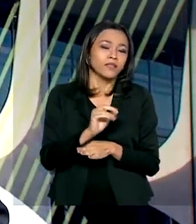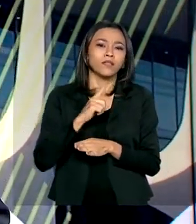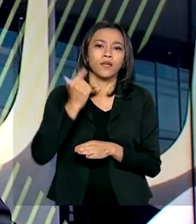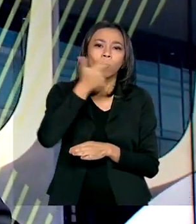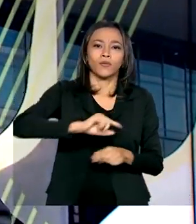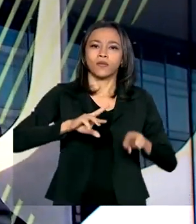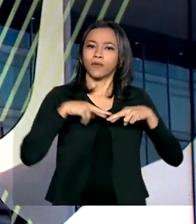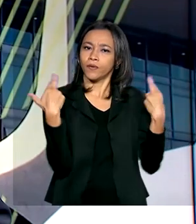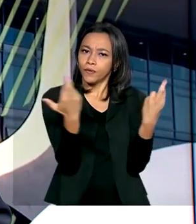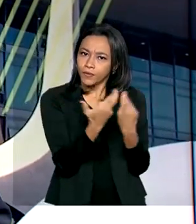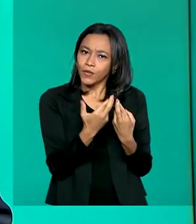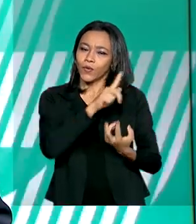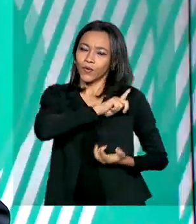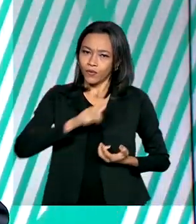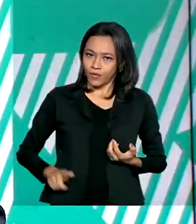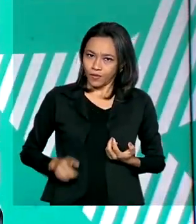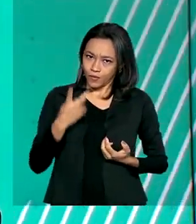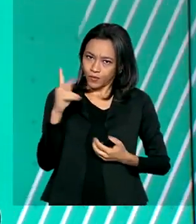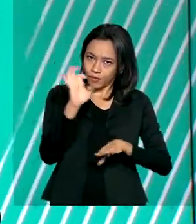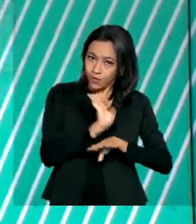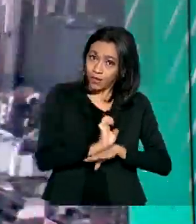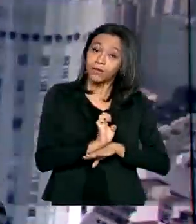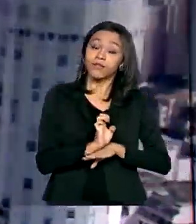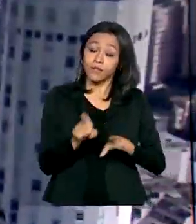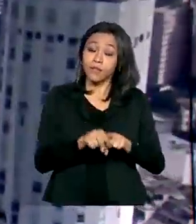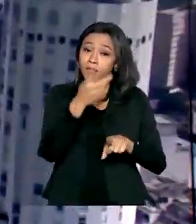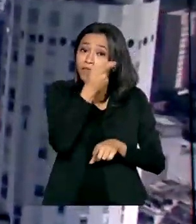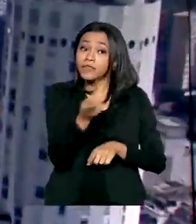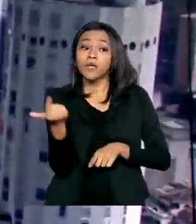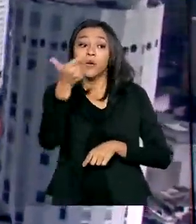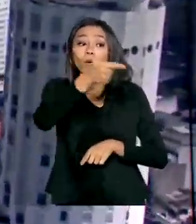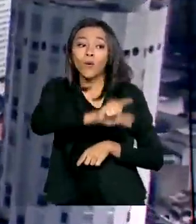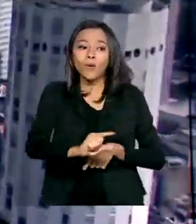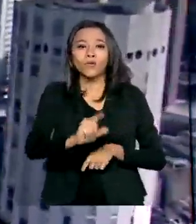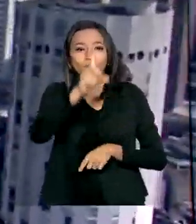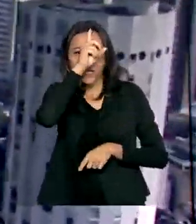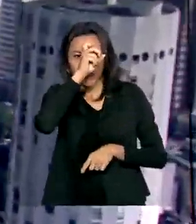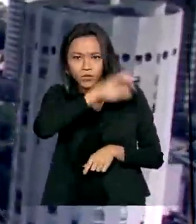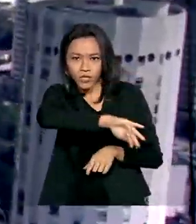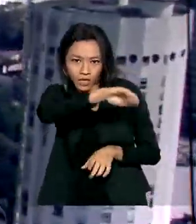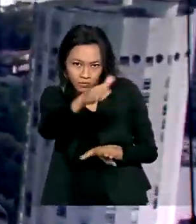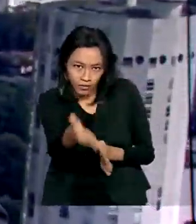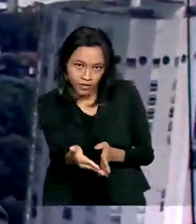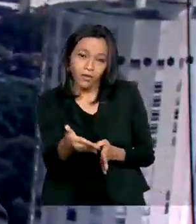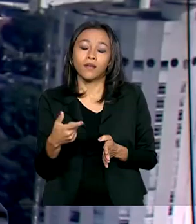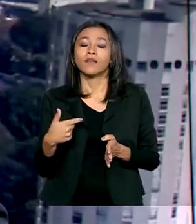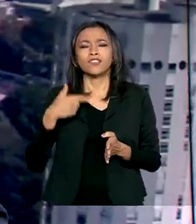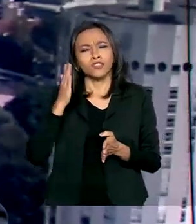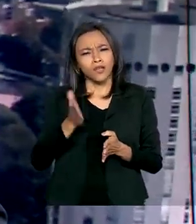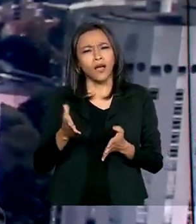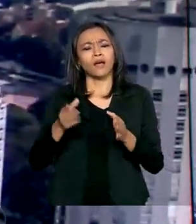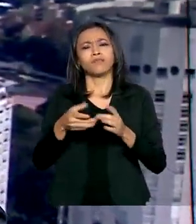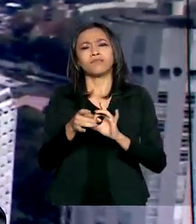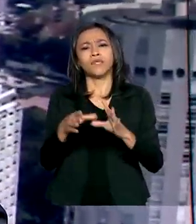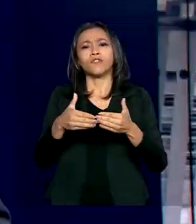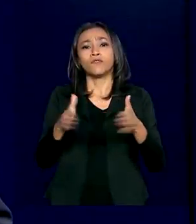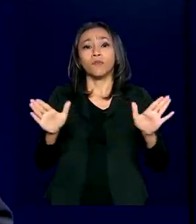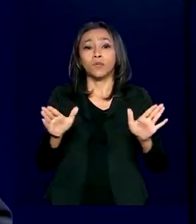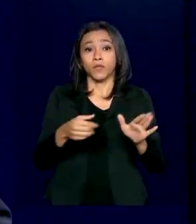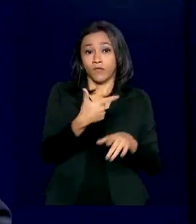reúne com o governador, Wilson Witzel, e visita um outro hospital de campanha. O Ministério da Saúde autorizou a abertura de 23